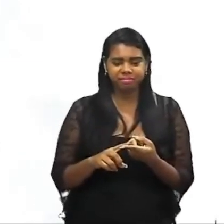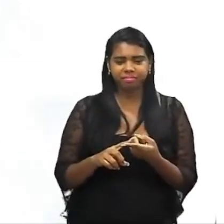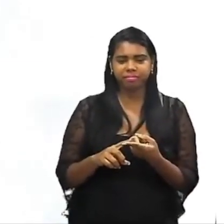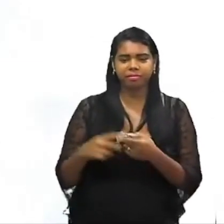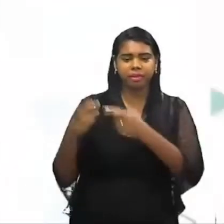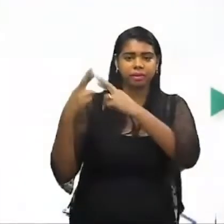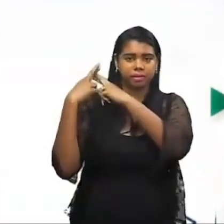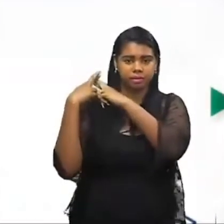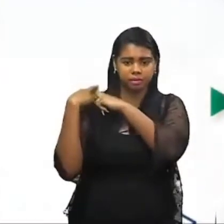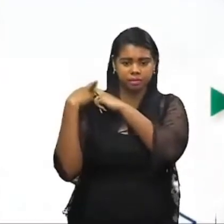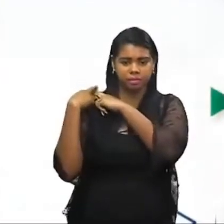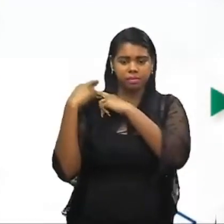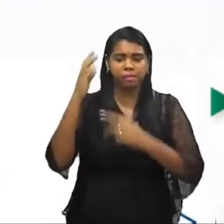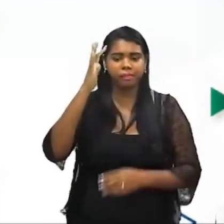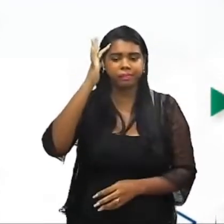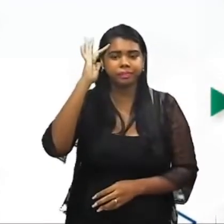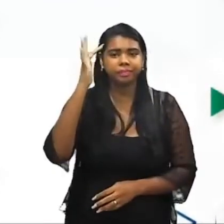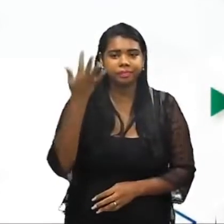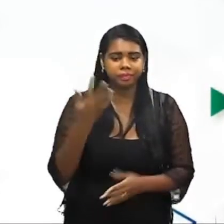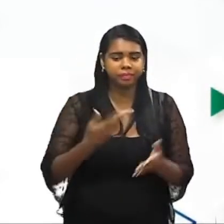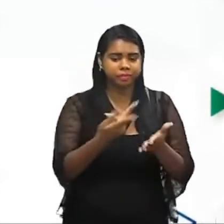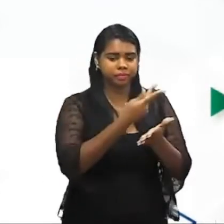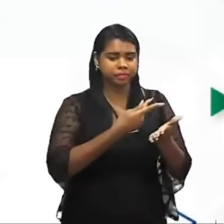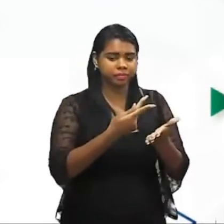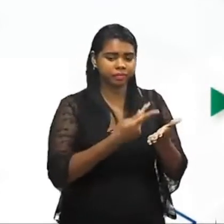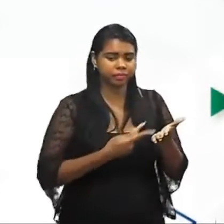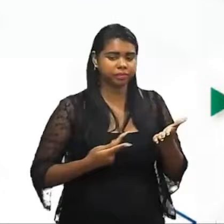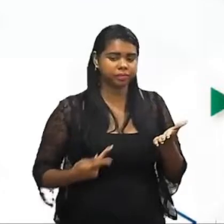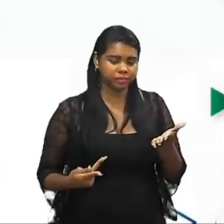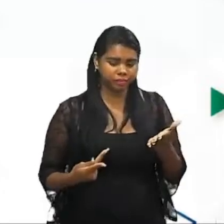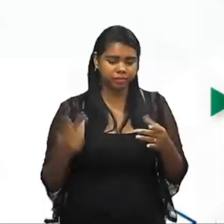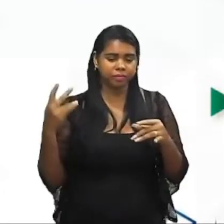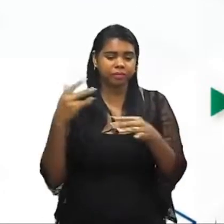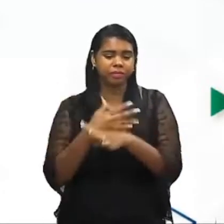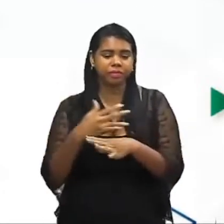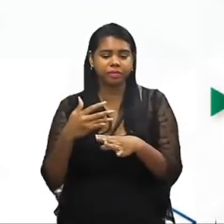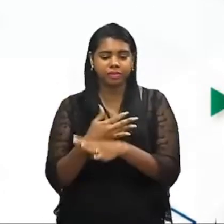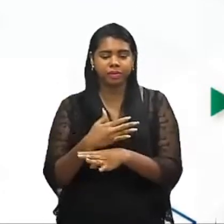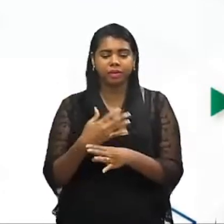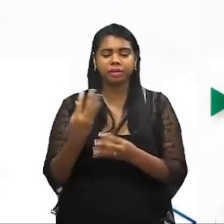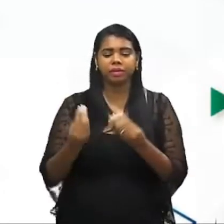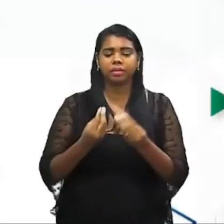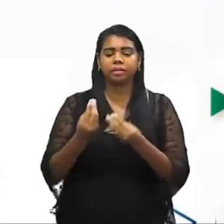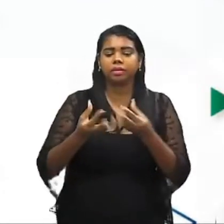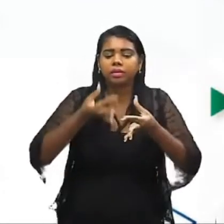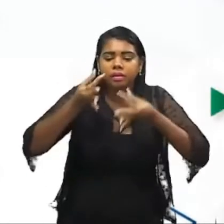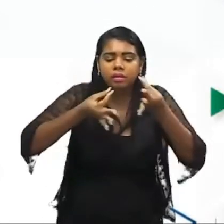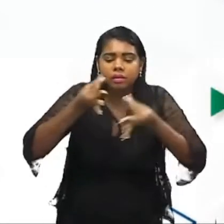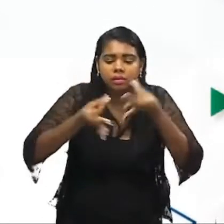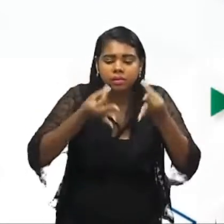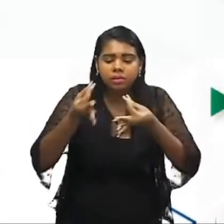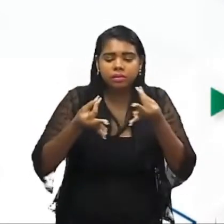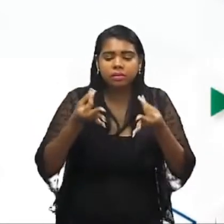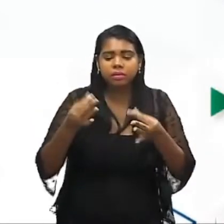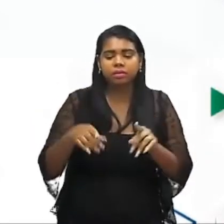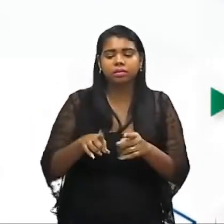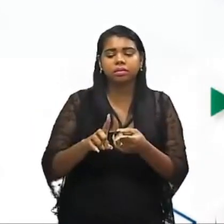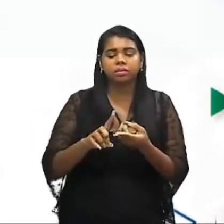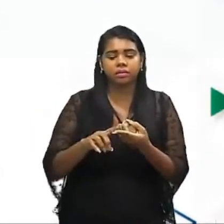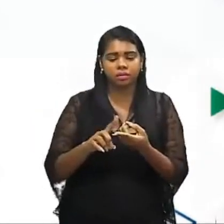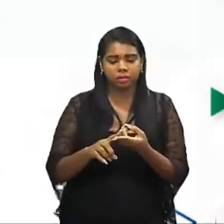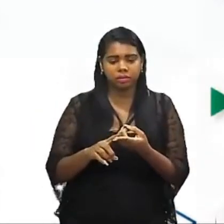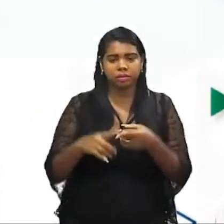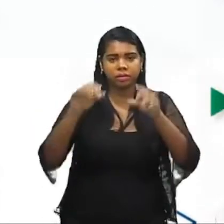papel decisivo no desenho da paisagem lúdica do Recife, como a sugestão ao poder público de se colocar